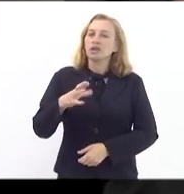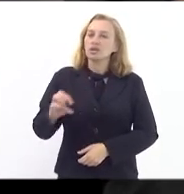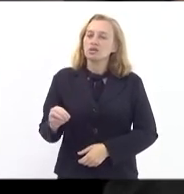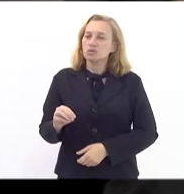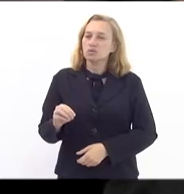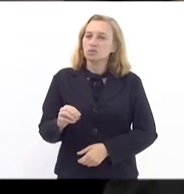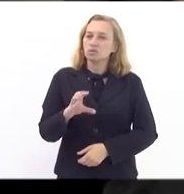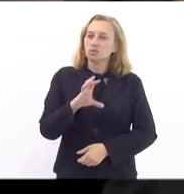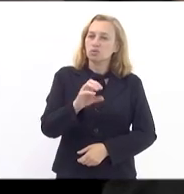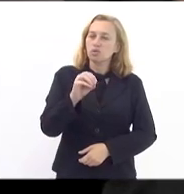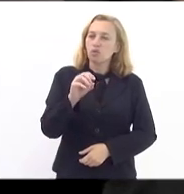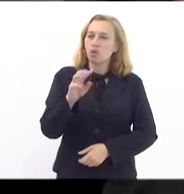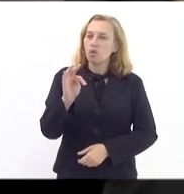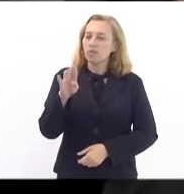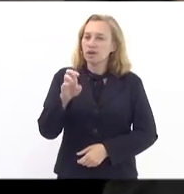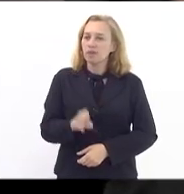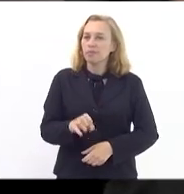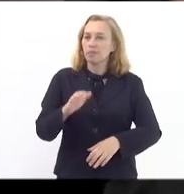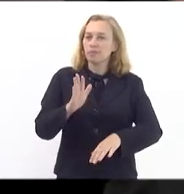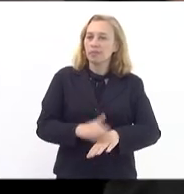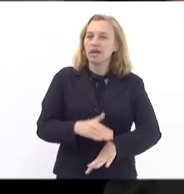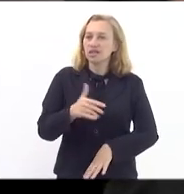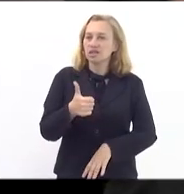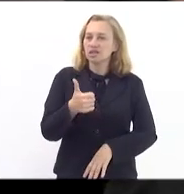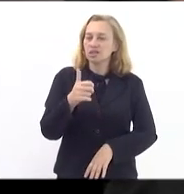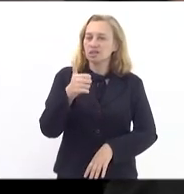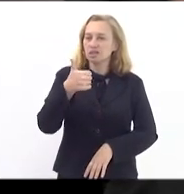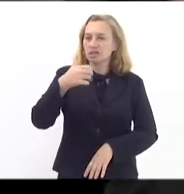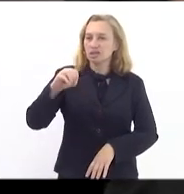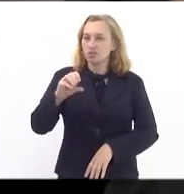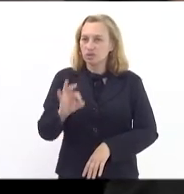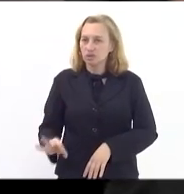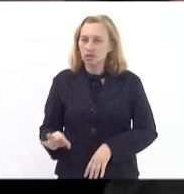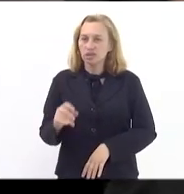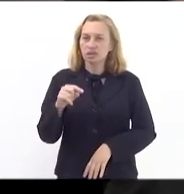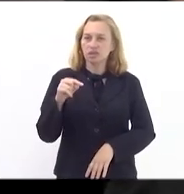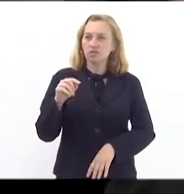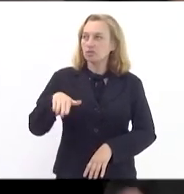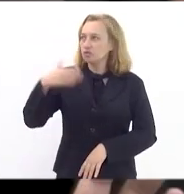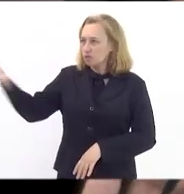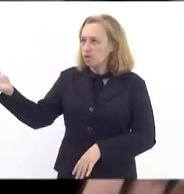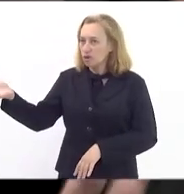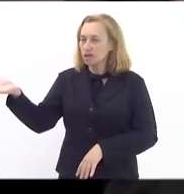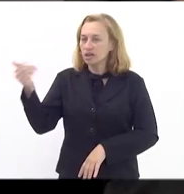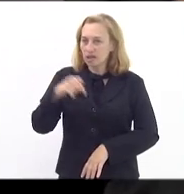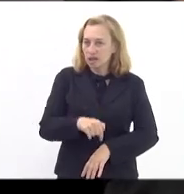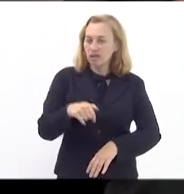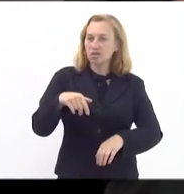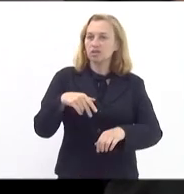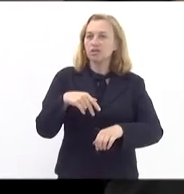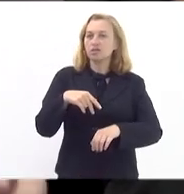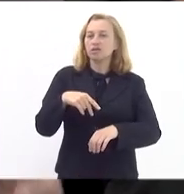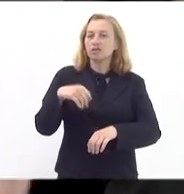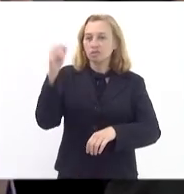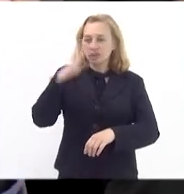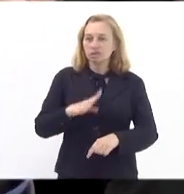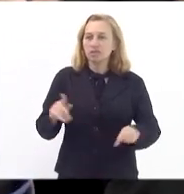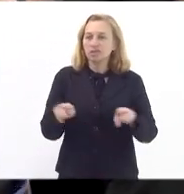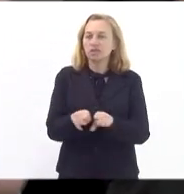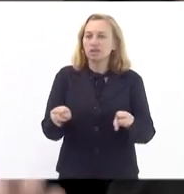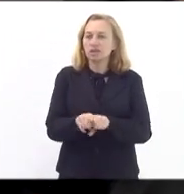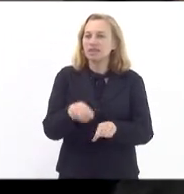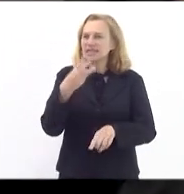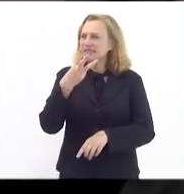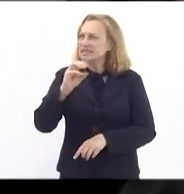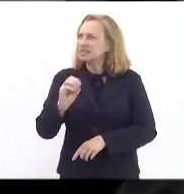últimos dois anos ele subiu mais de 100 porcento isso no mercado internacional e aqui também foi comentado aqui o valor da sucata em